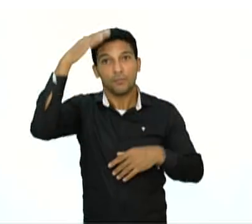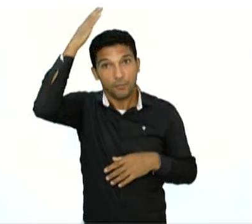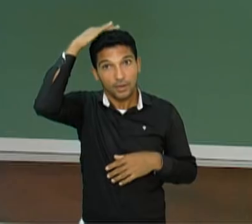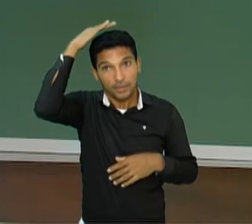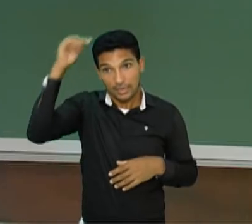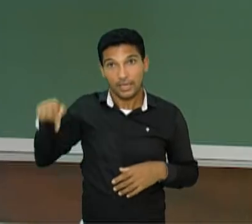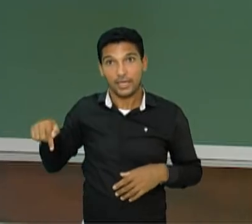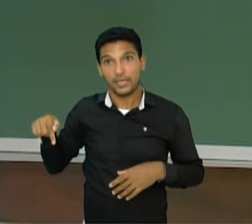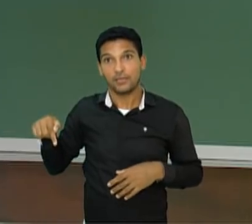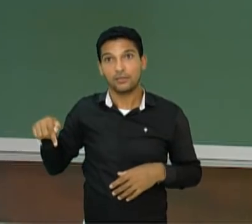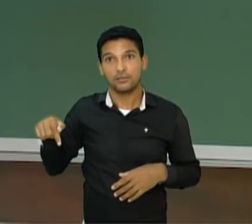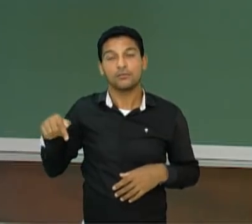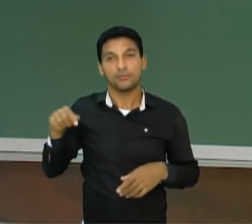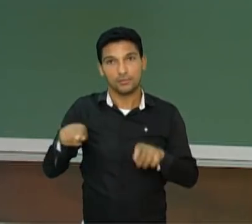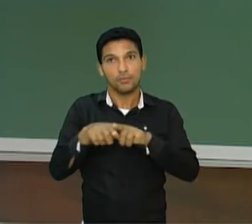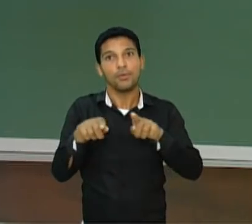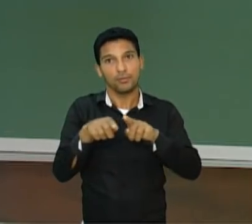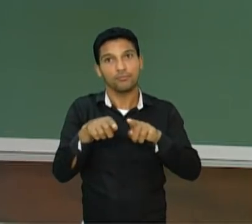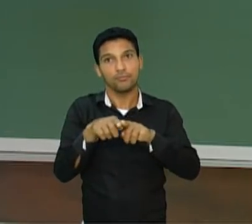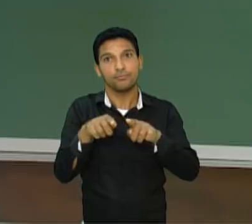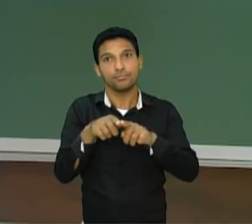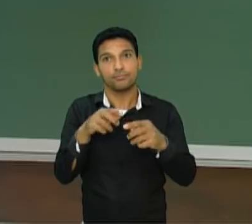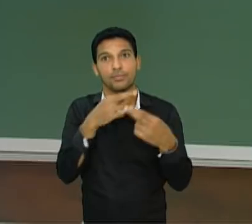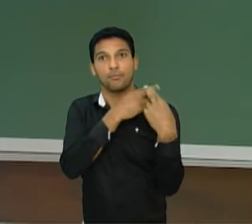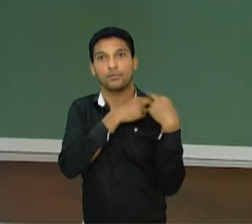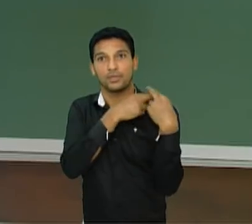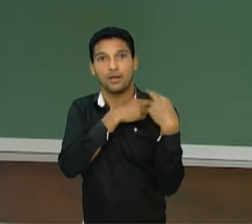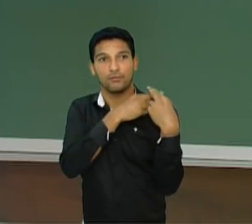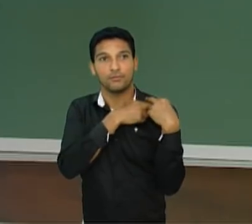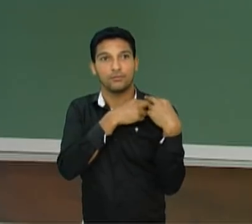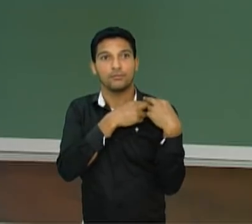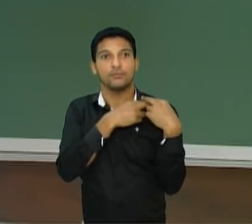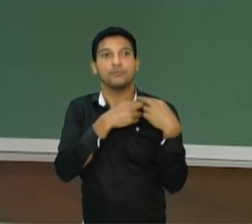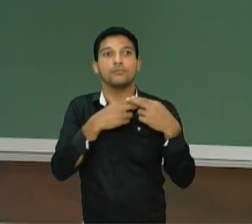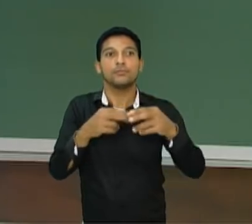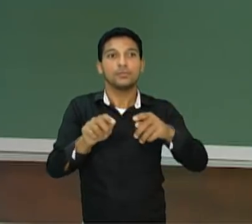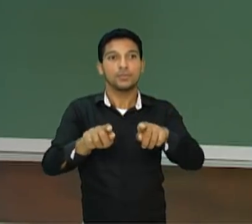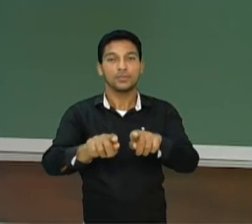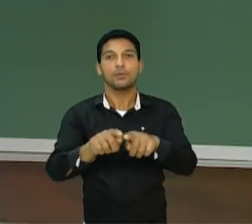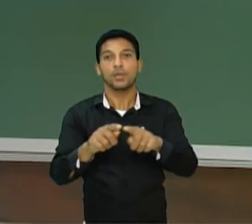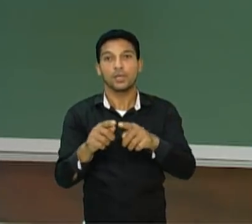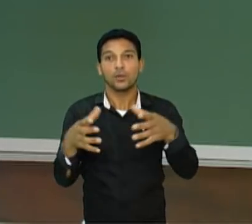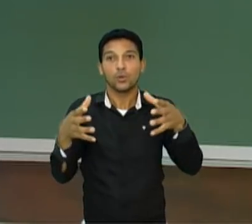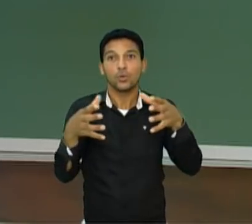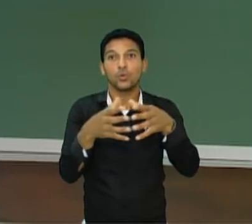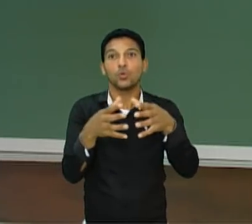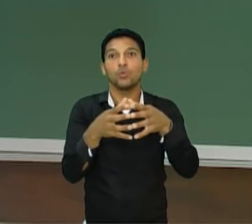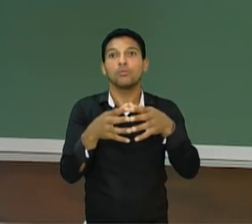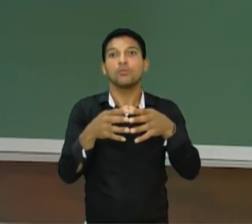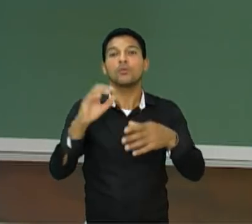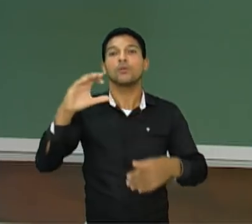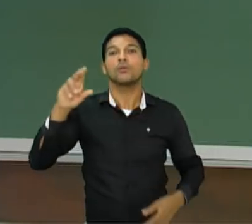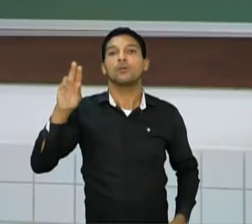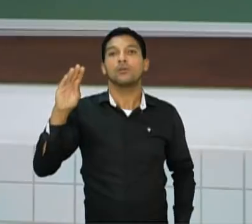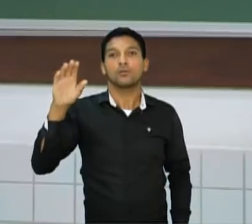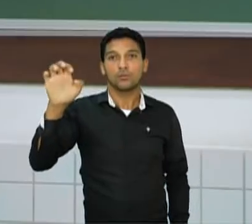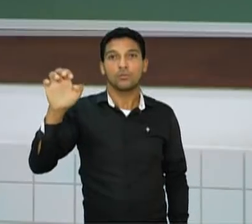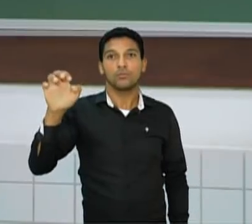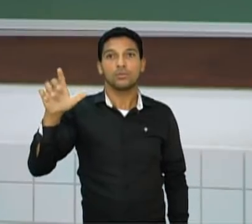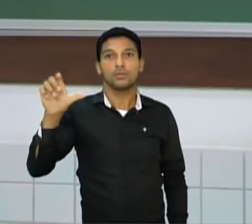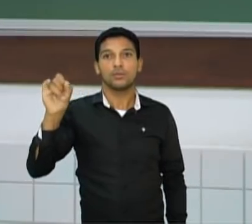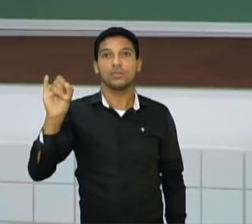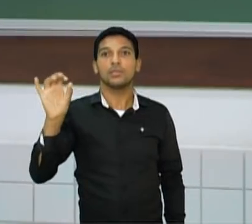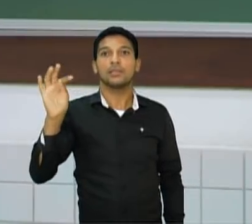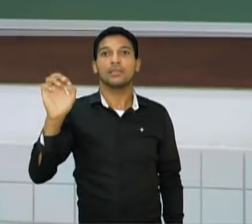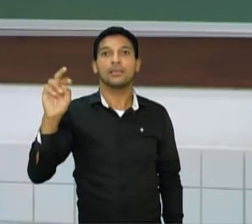a sociedade estava pensando diferente, começando a pensar diferente. O professor Cleto, que não fazia nenhum tipo de discriminação, envia